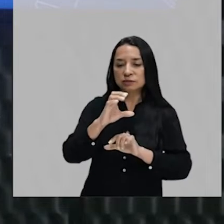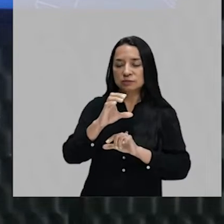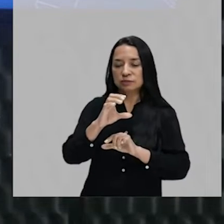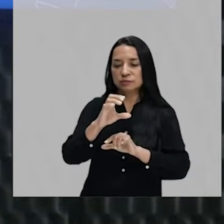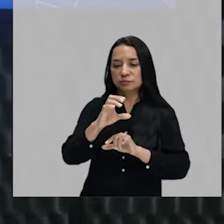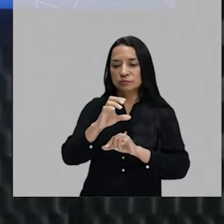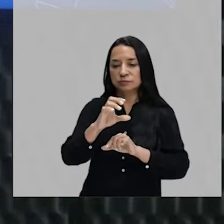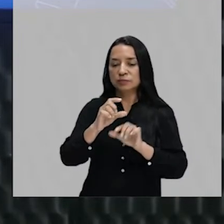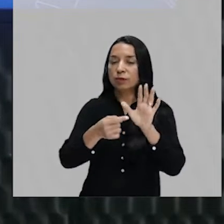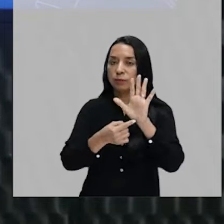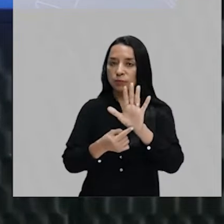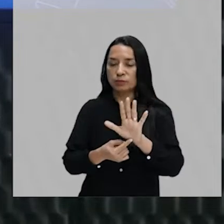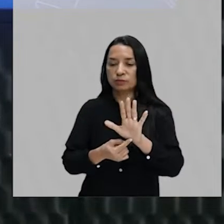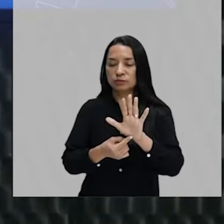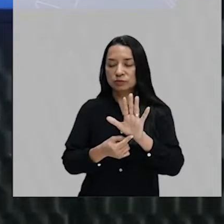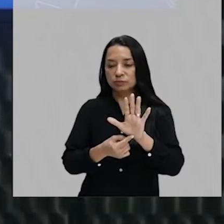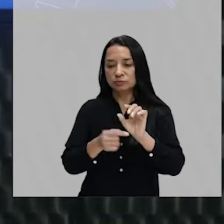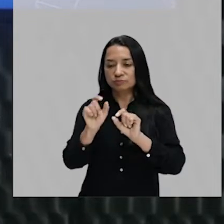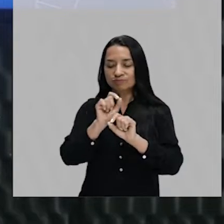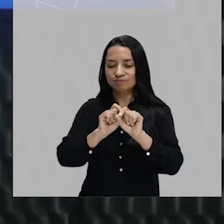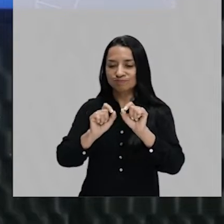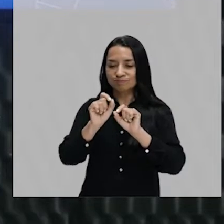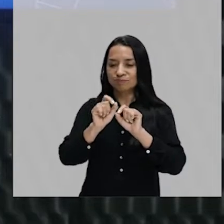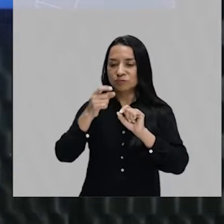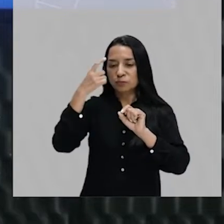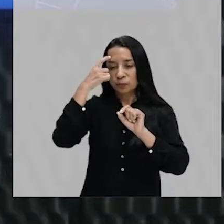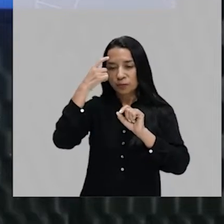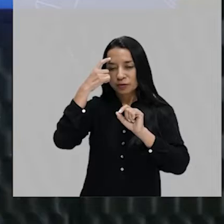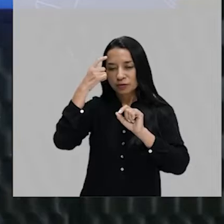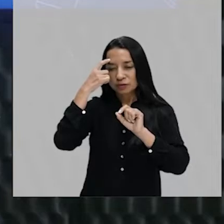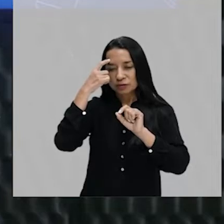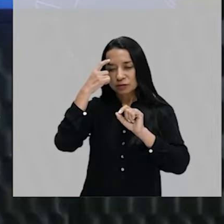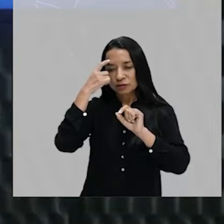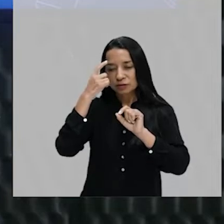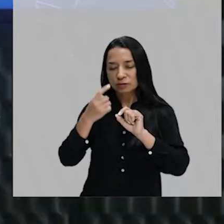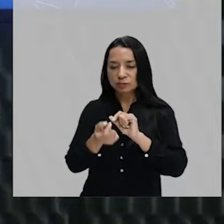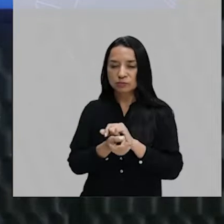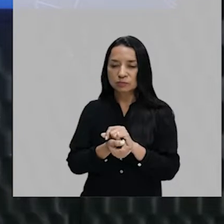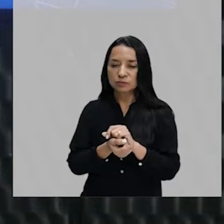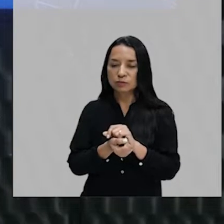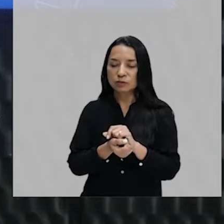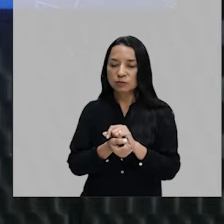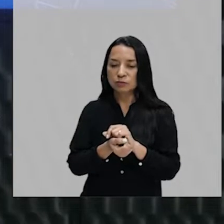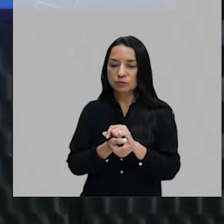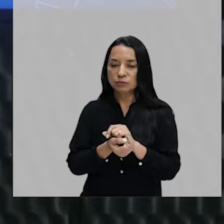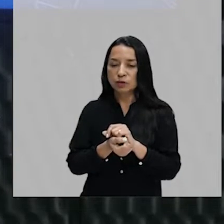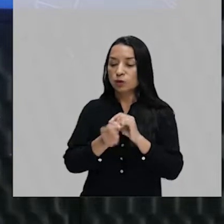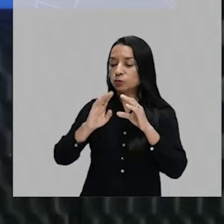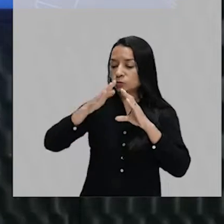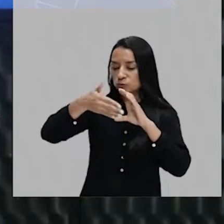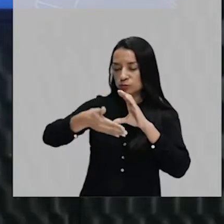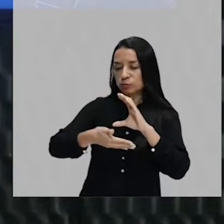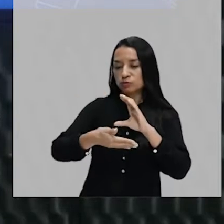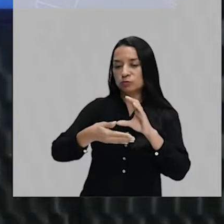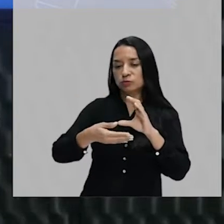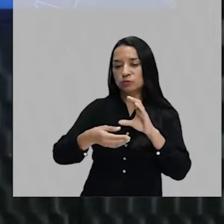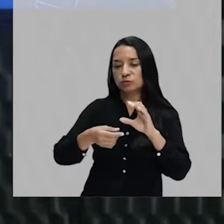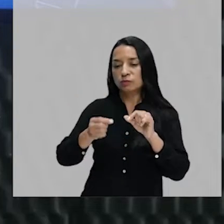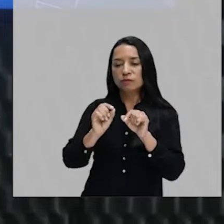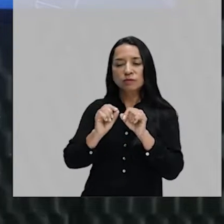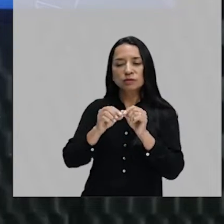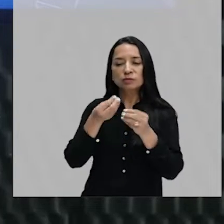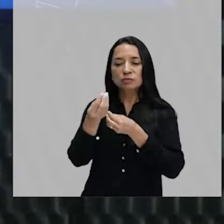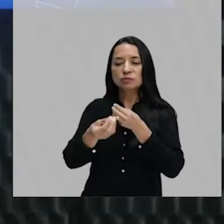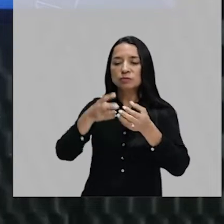tá indicando né Essa Ideia de subconjunto e como é que nós fazemos a leitura se eu